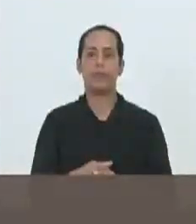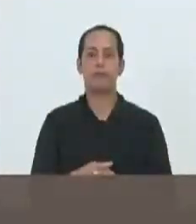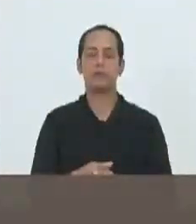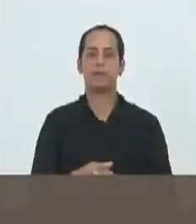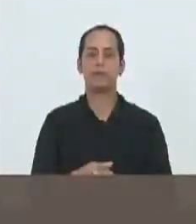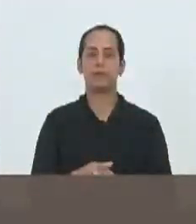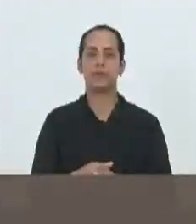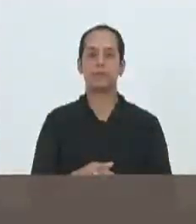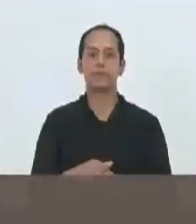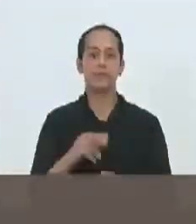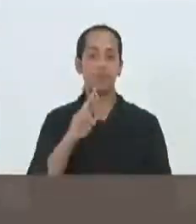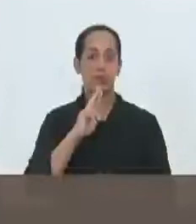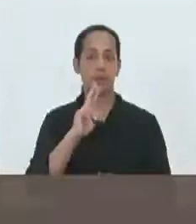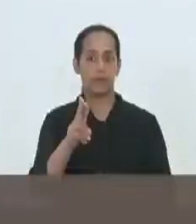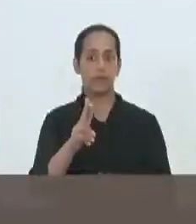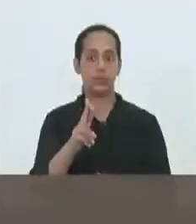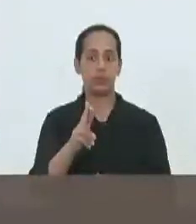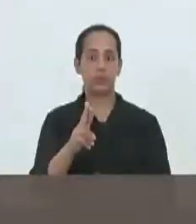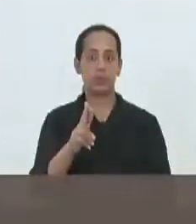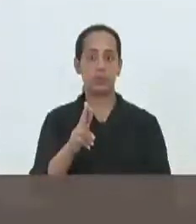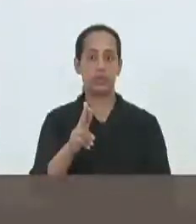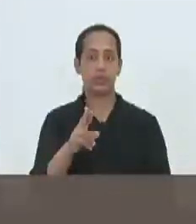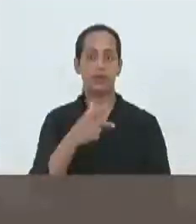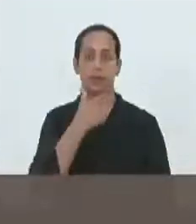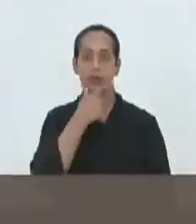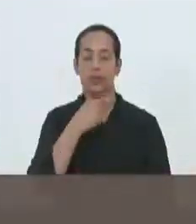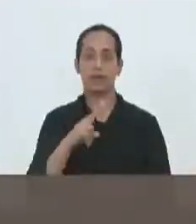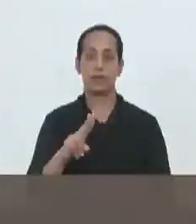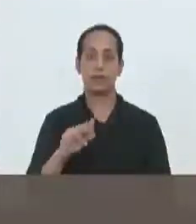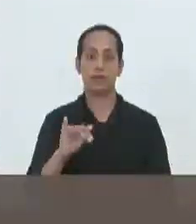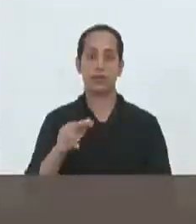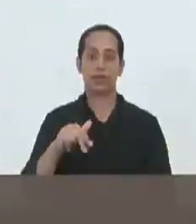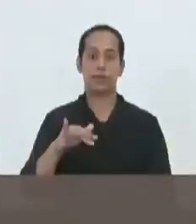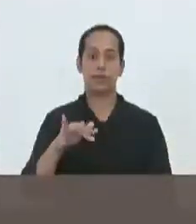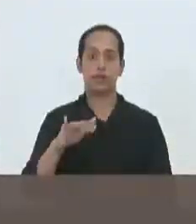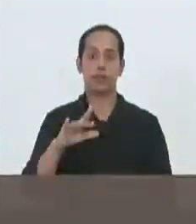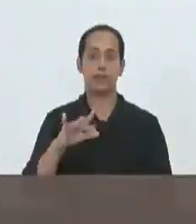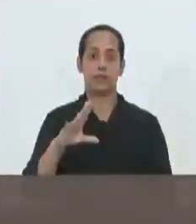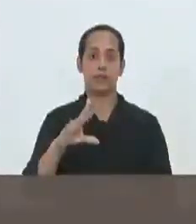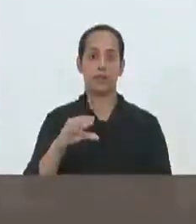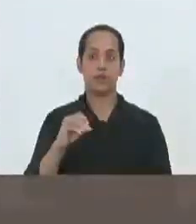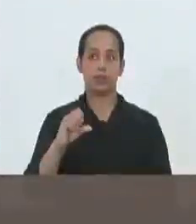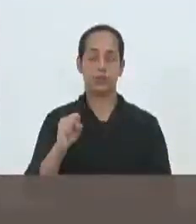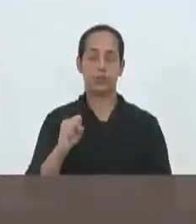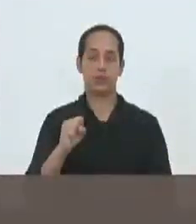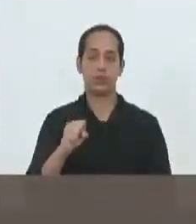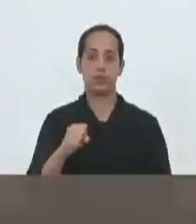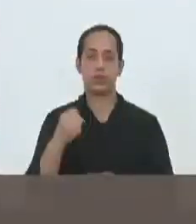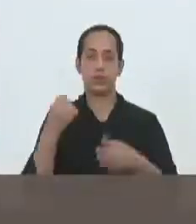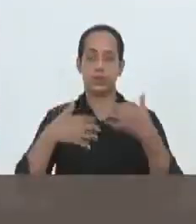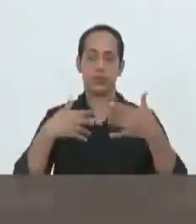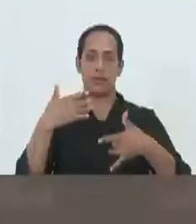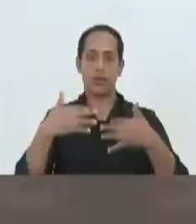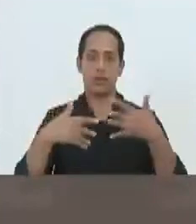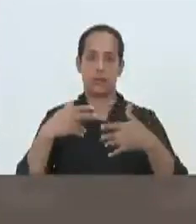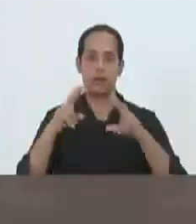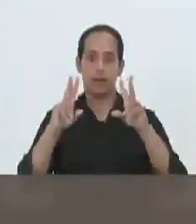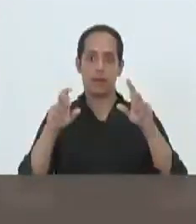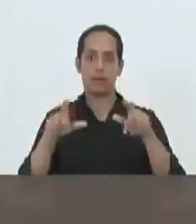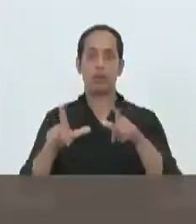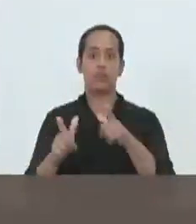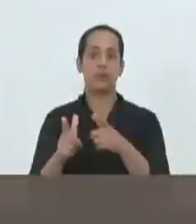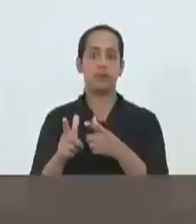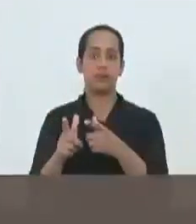a resposta do do Vinícius assessor do vereador Lucas e a gente vai falar dessa dívida eu vou comentar esse ponto de Em que momento esses